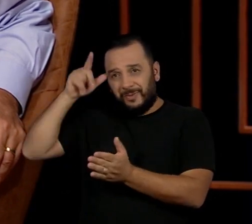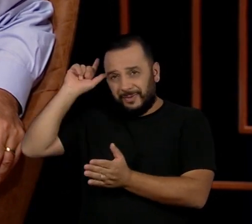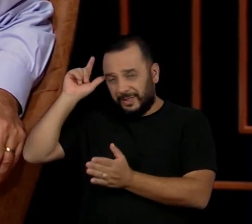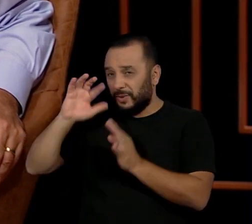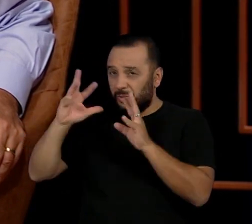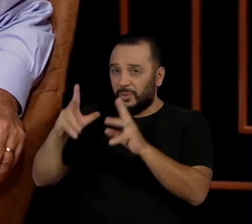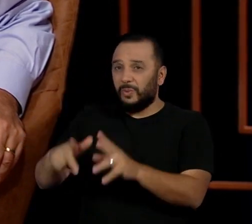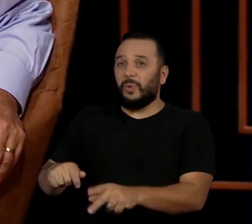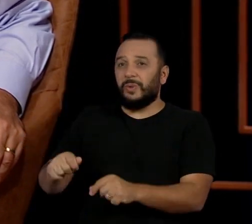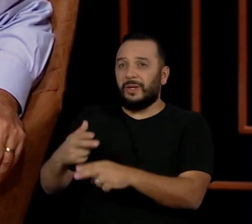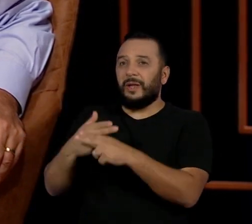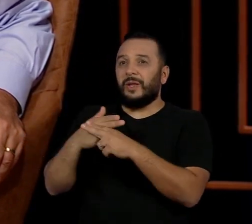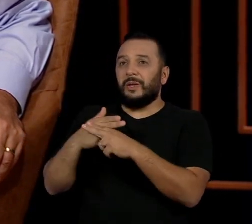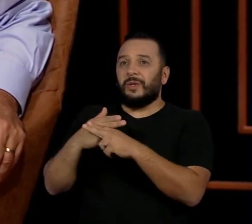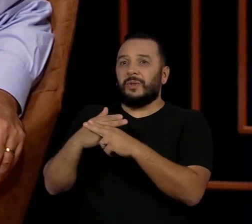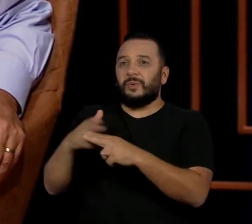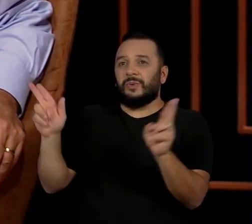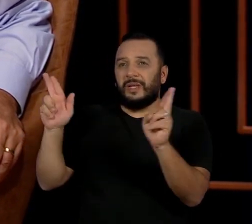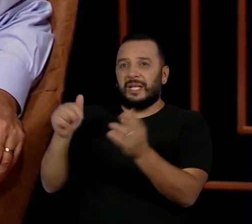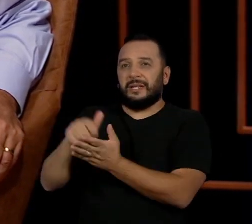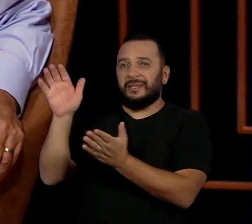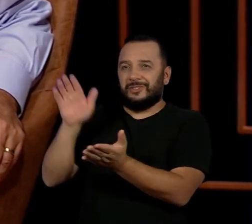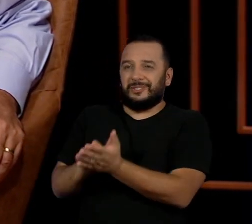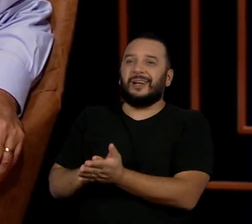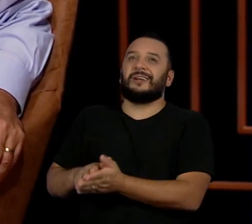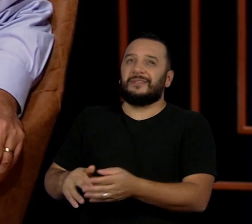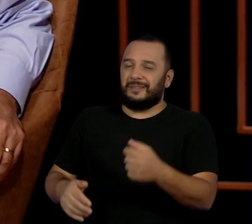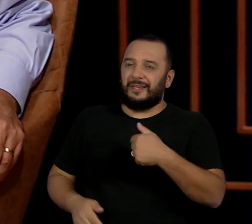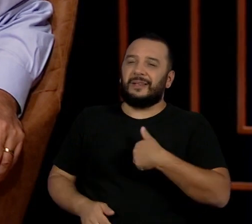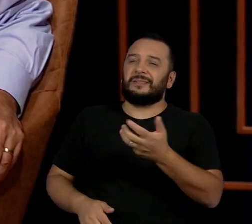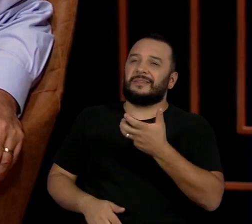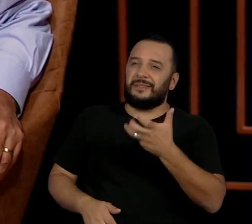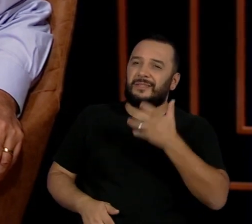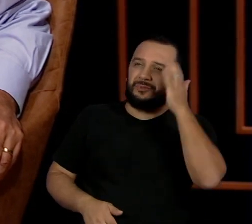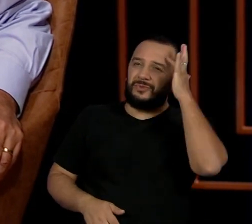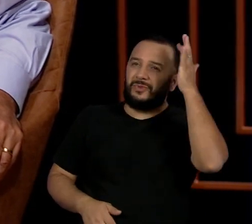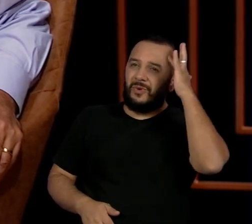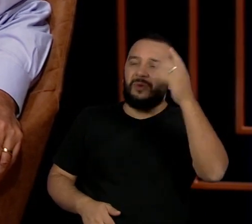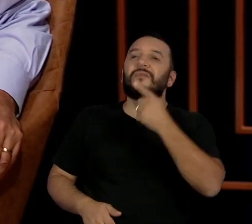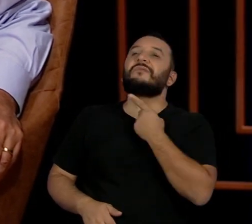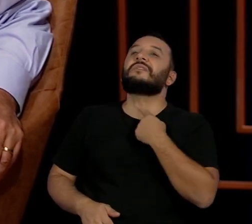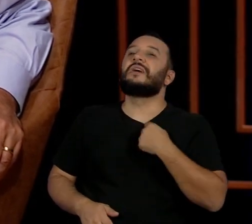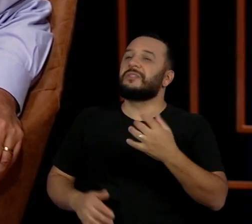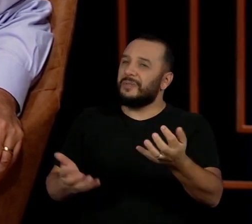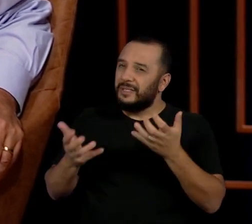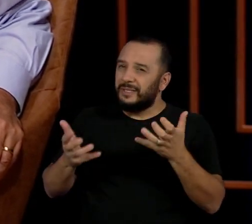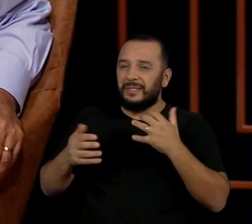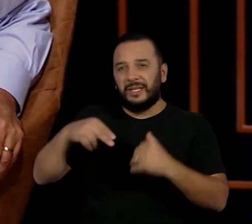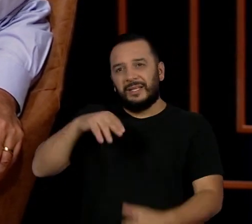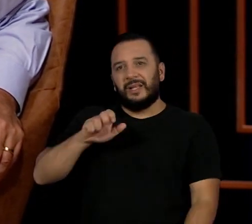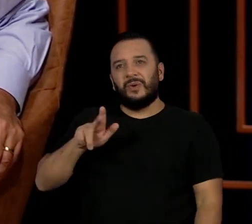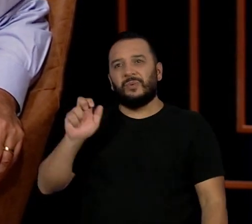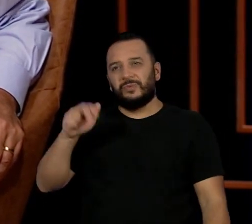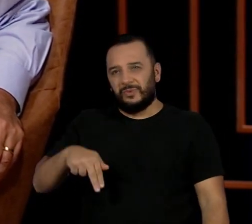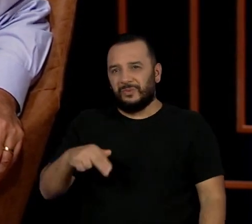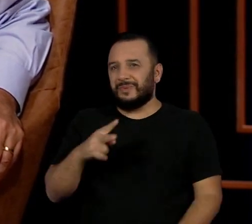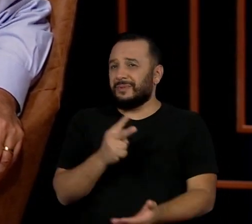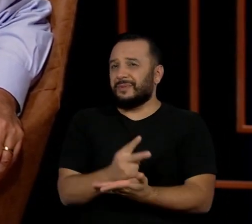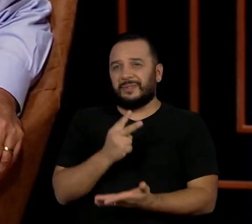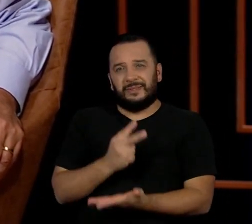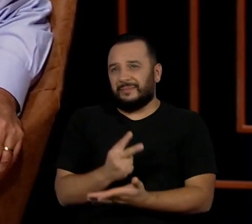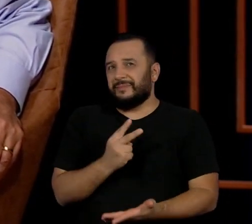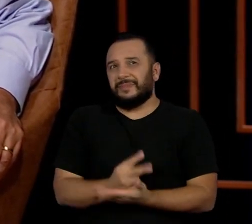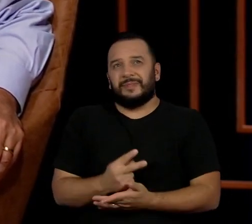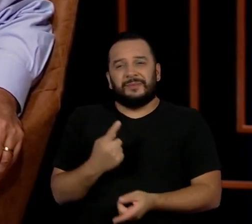realmente, é um desejo, um sonho, uma vontade. Eu queria fazer Nelson Rodrigues o tempo inteiro, porque